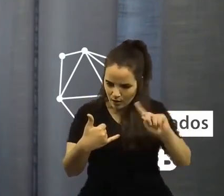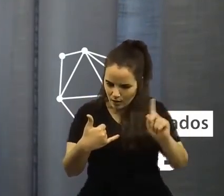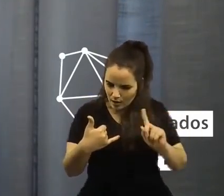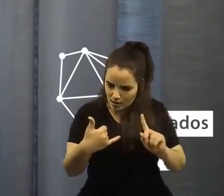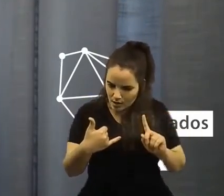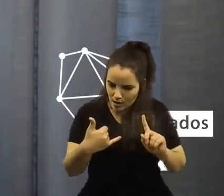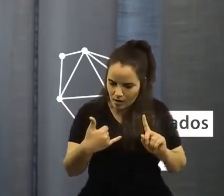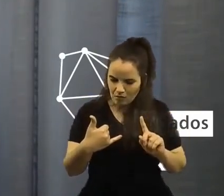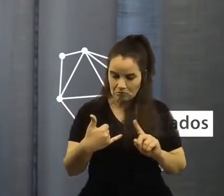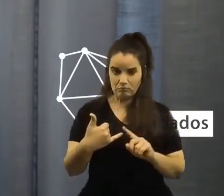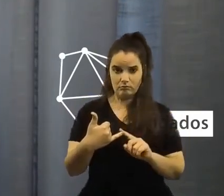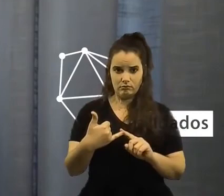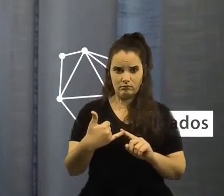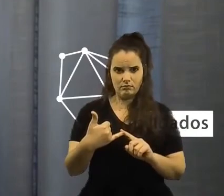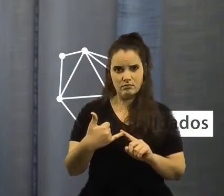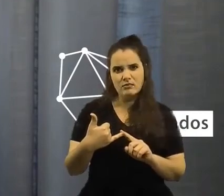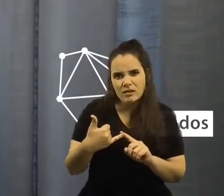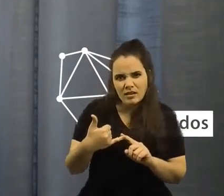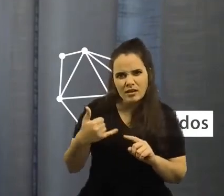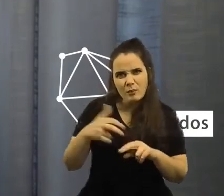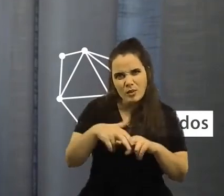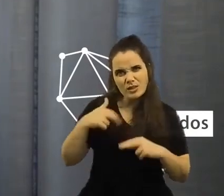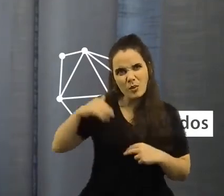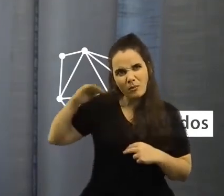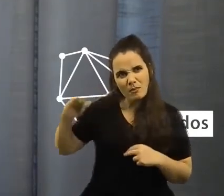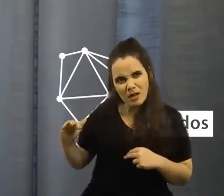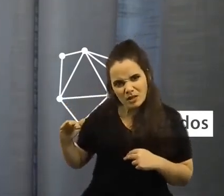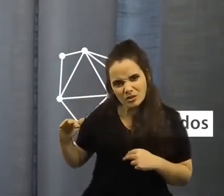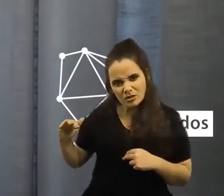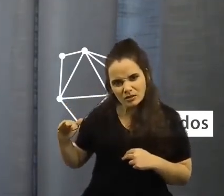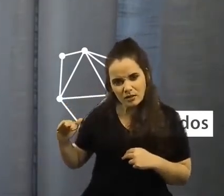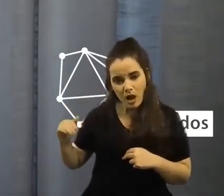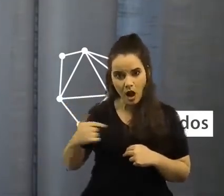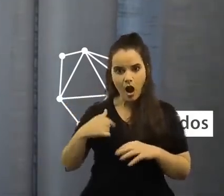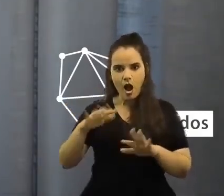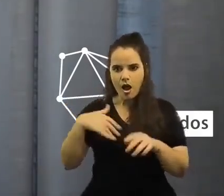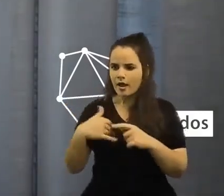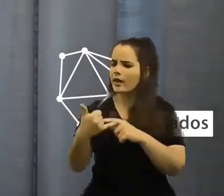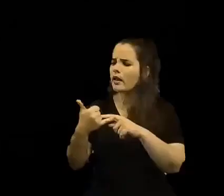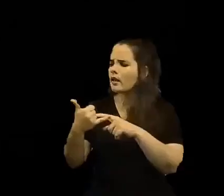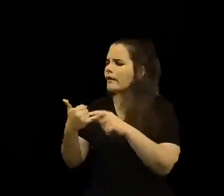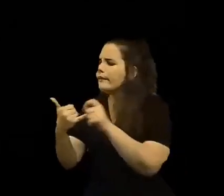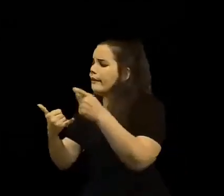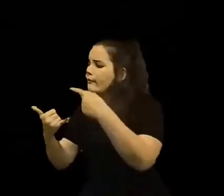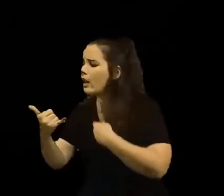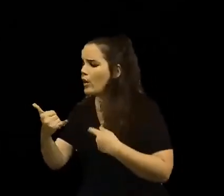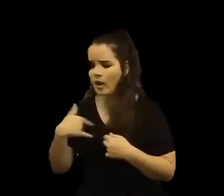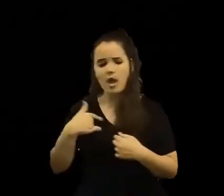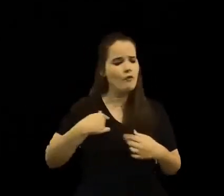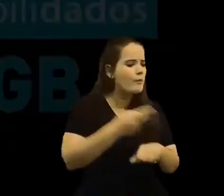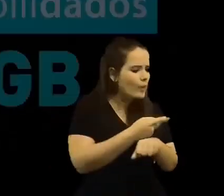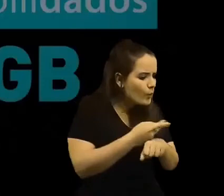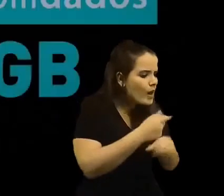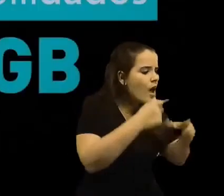Será que foi por isso que eu fiquei baixinha? Eu não alcancei o 60. Quem falou isso? Quero saber qual foi a fonte. Será?